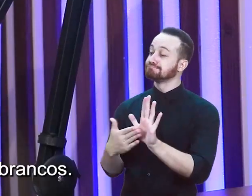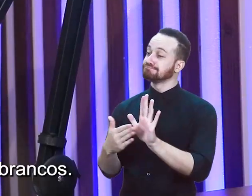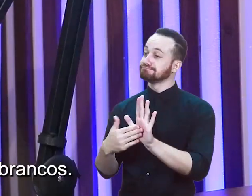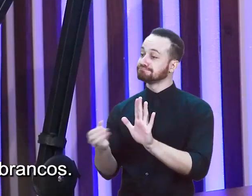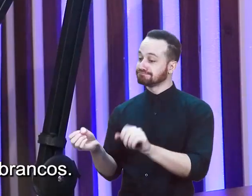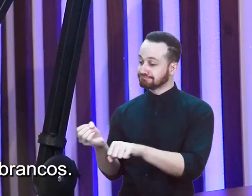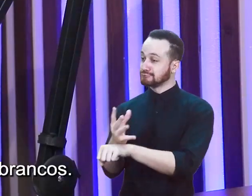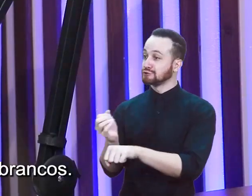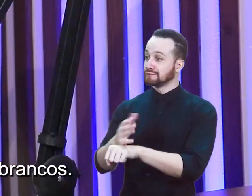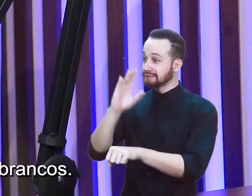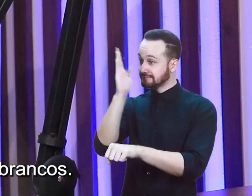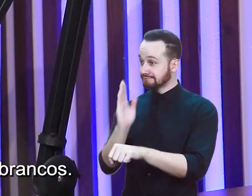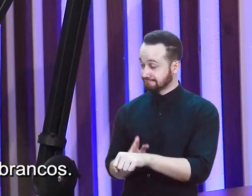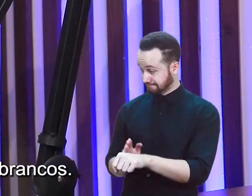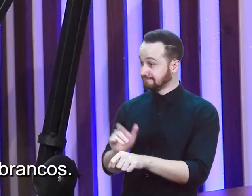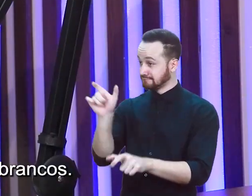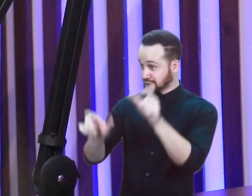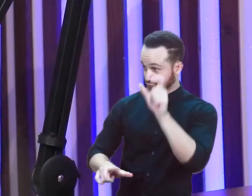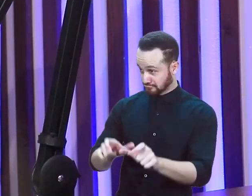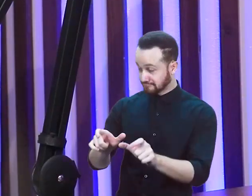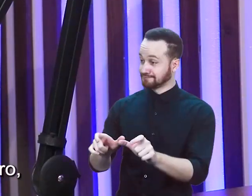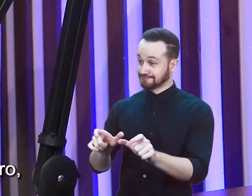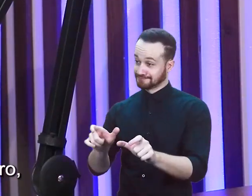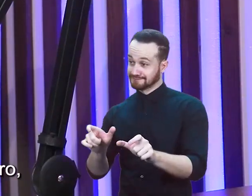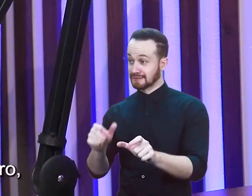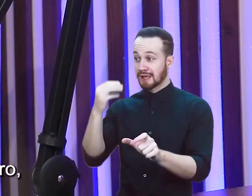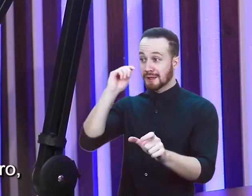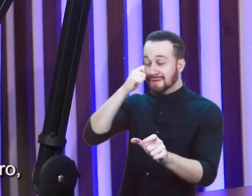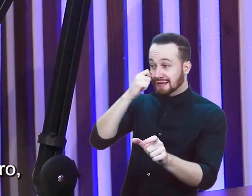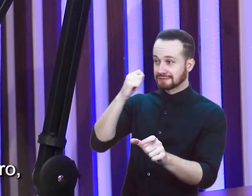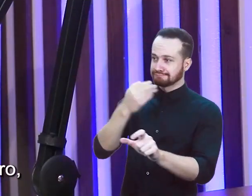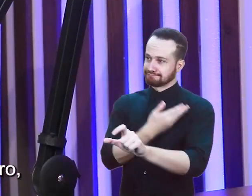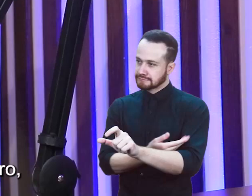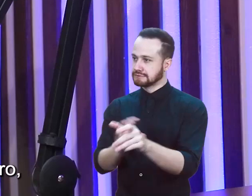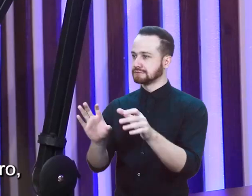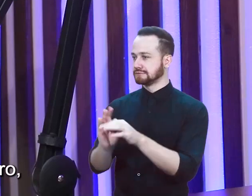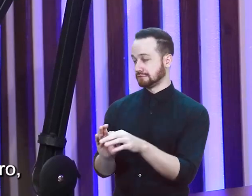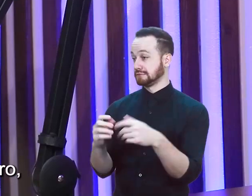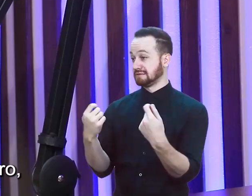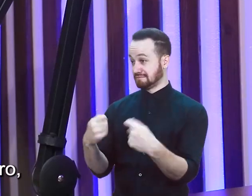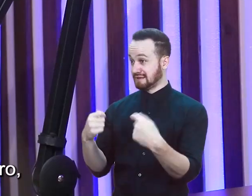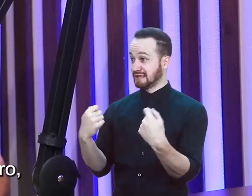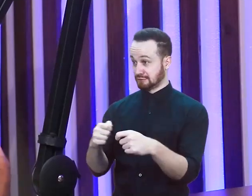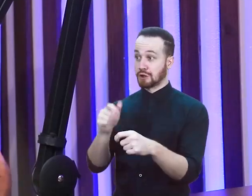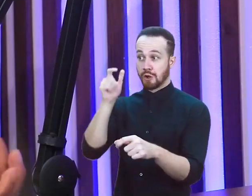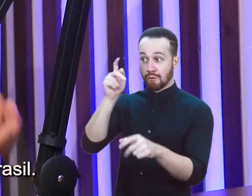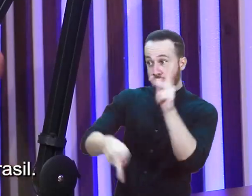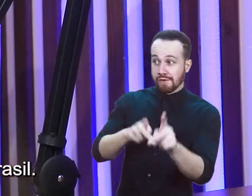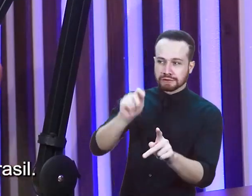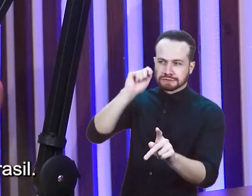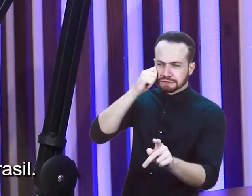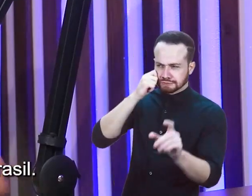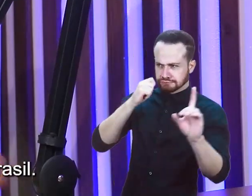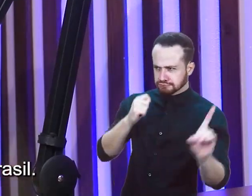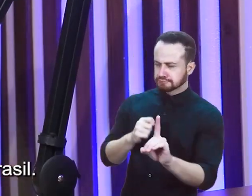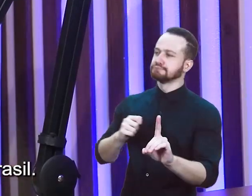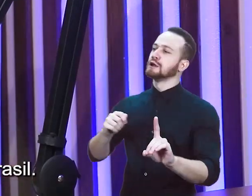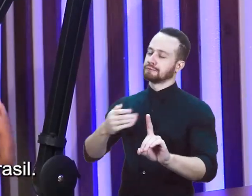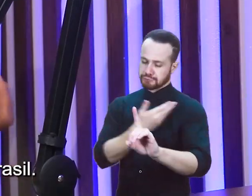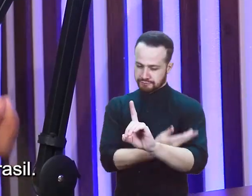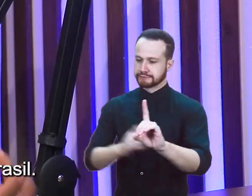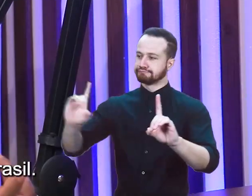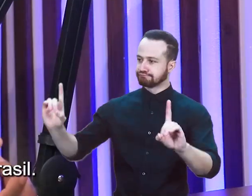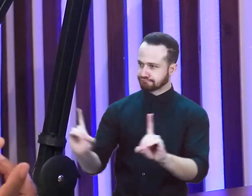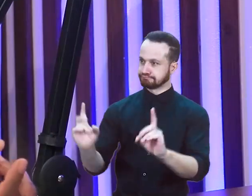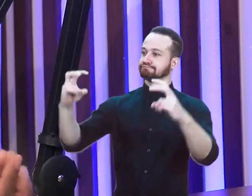novo país de negros e brancos. A forma é trazer o povo negro, o povo branco para